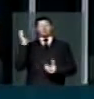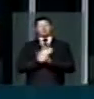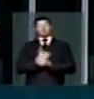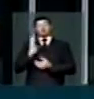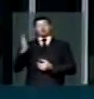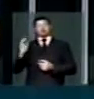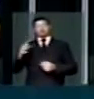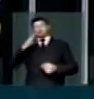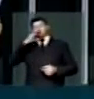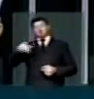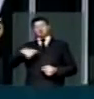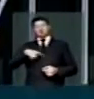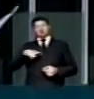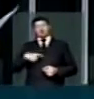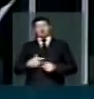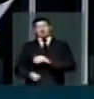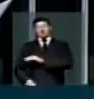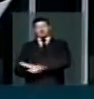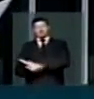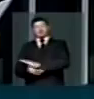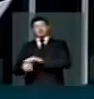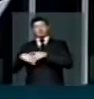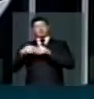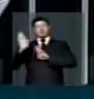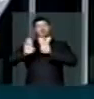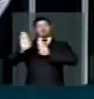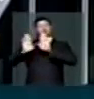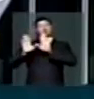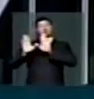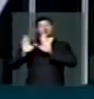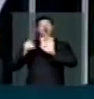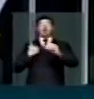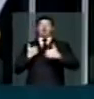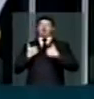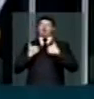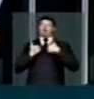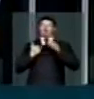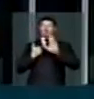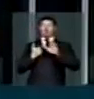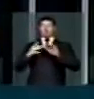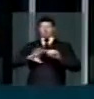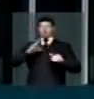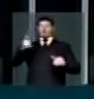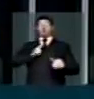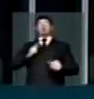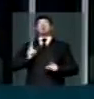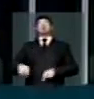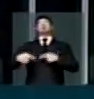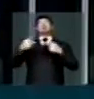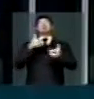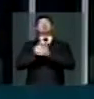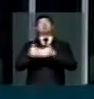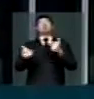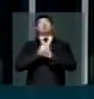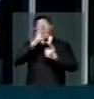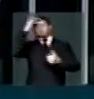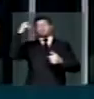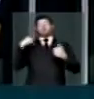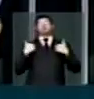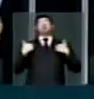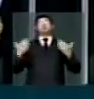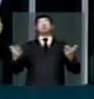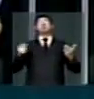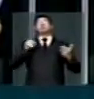processos sob acusação de fraudar licitações? Eu, pelo menos, Tenho coragem de desafiar qualquer pessoa em